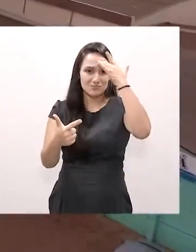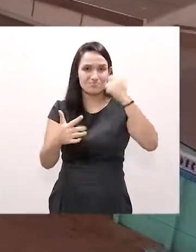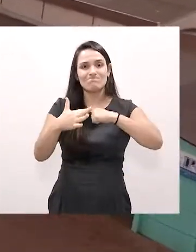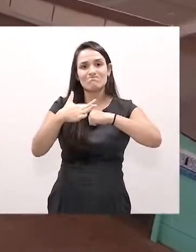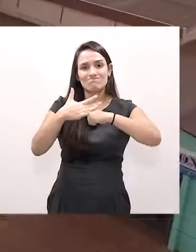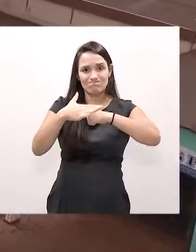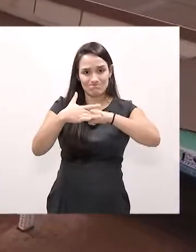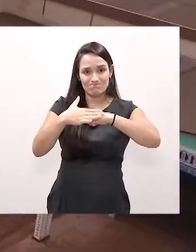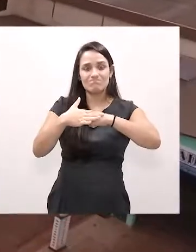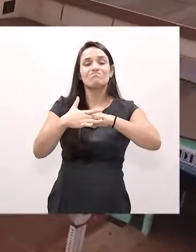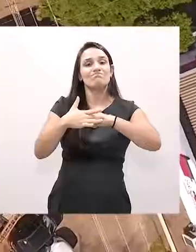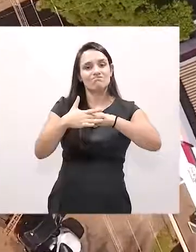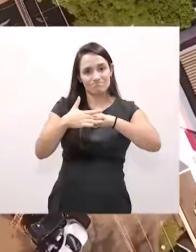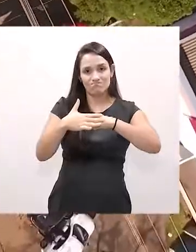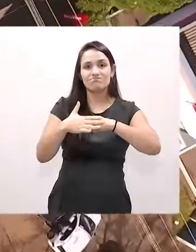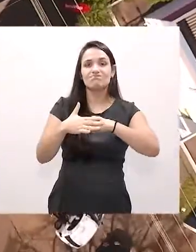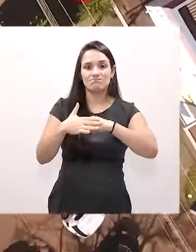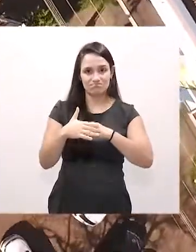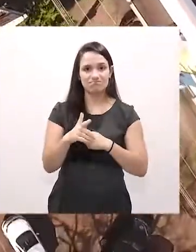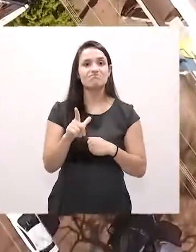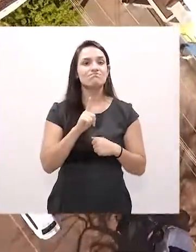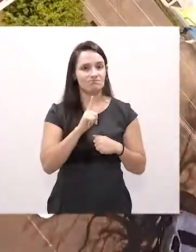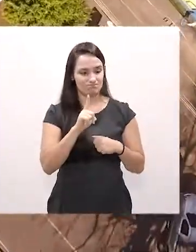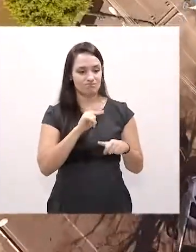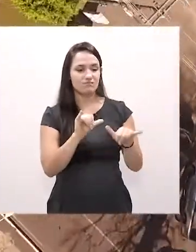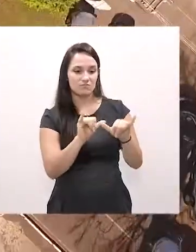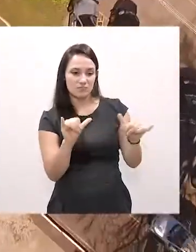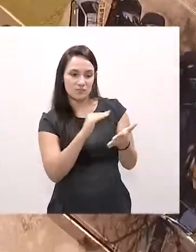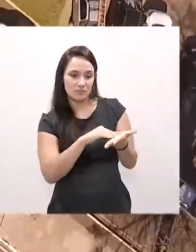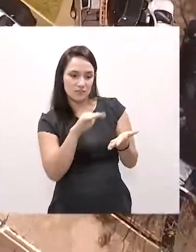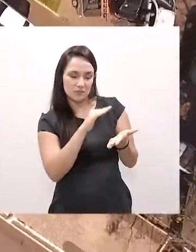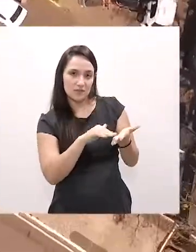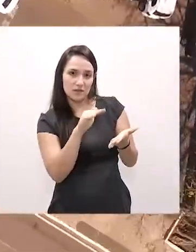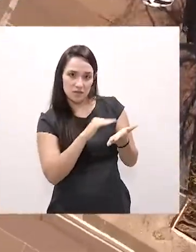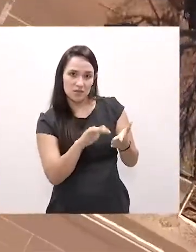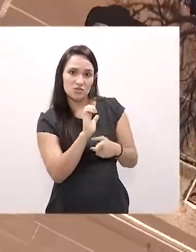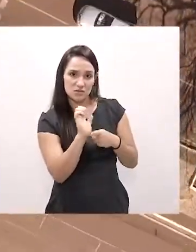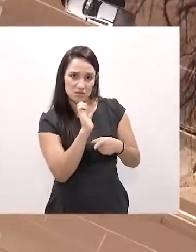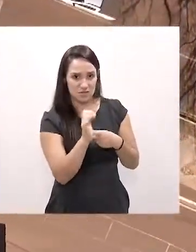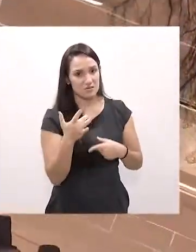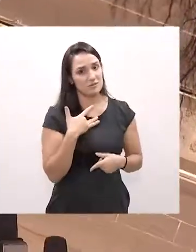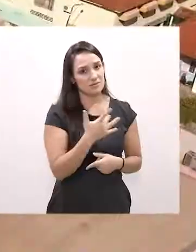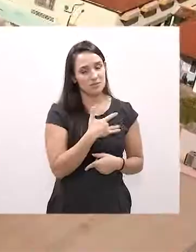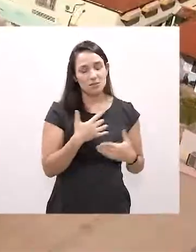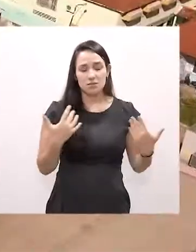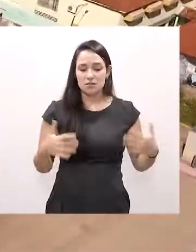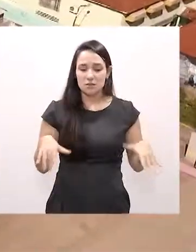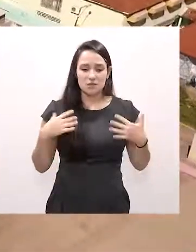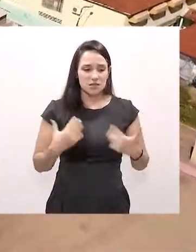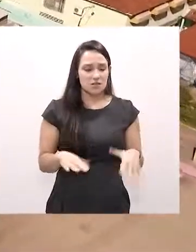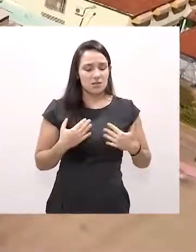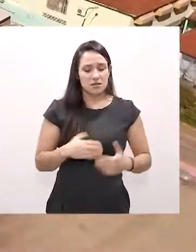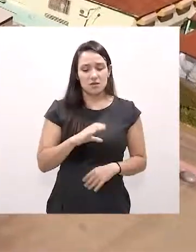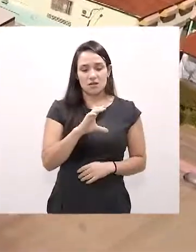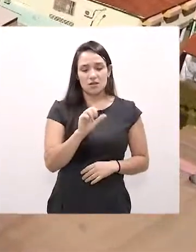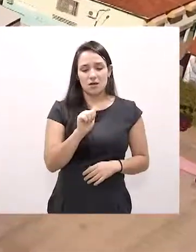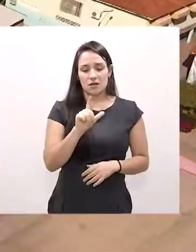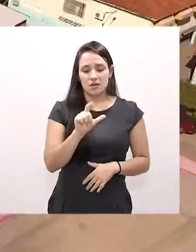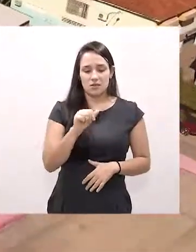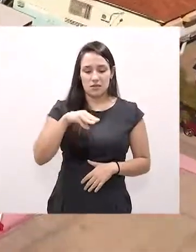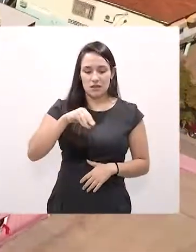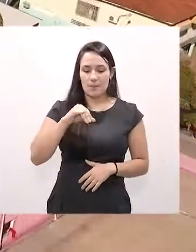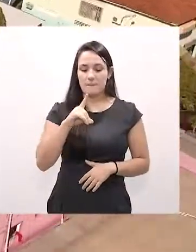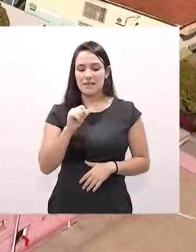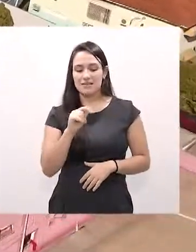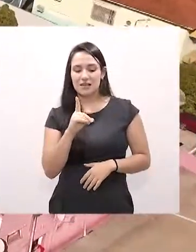7.182 casos confirmados, segundo informações da Secretaria de Estado de Saúde. Com o reconhecimento do